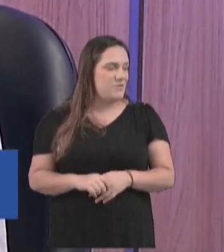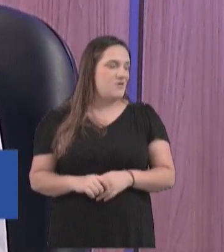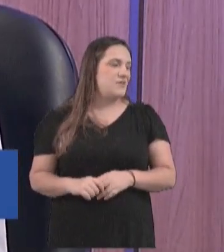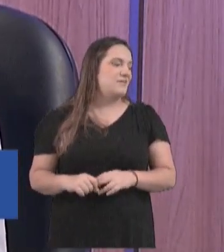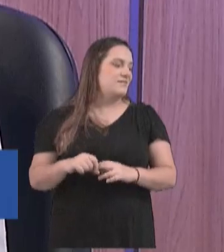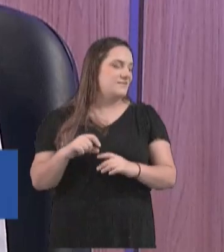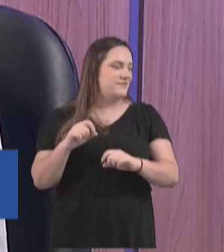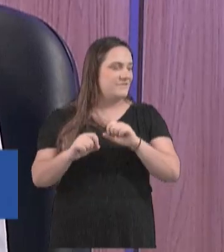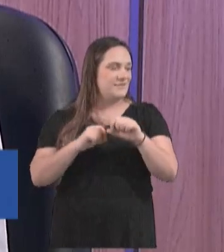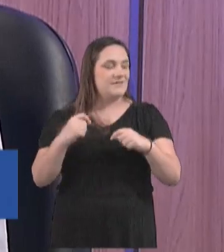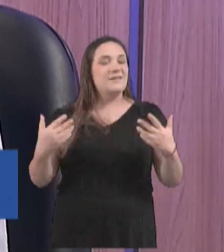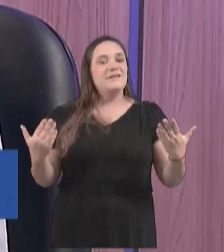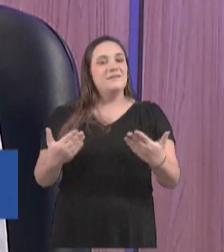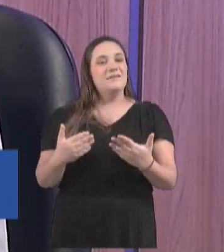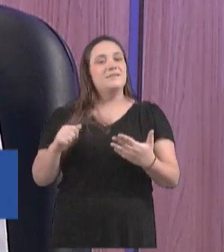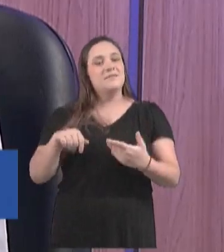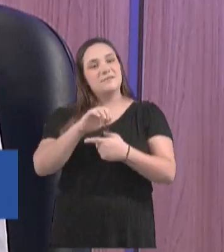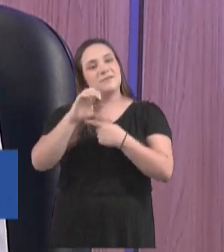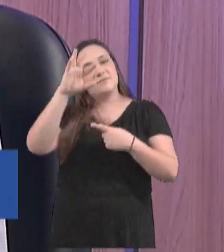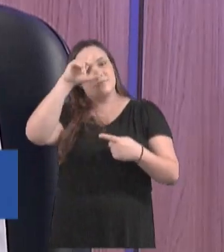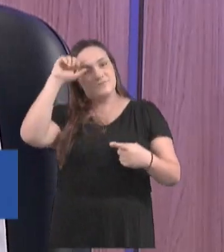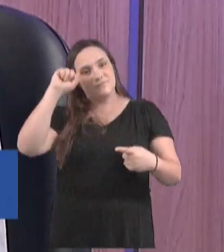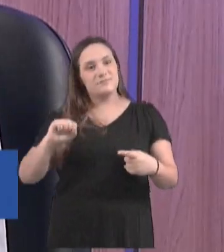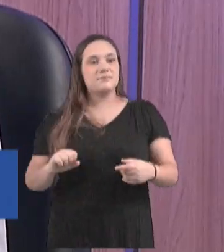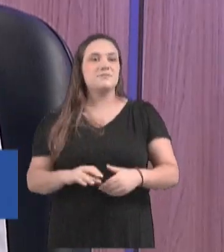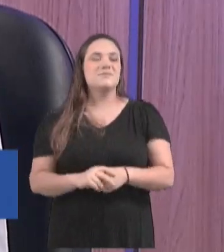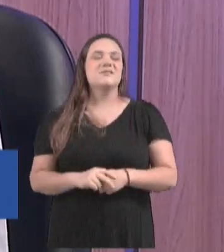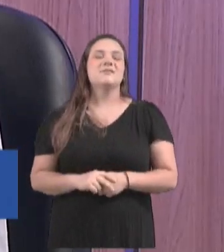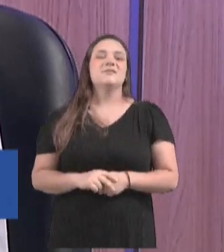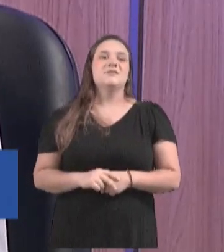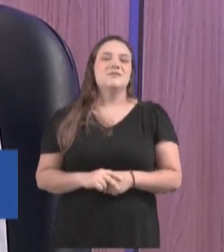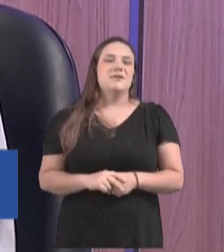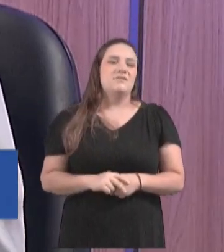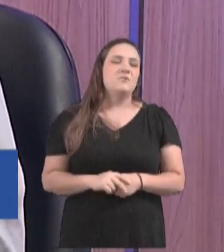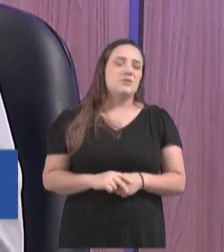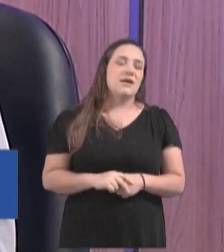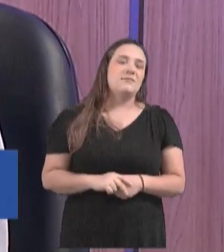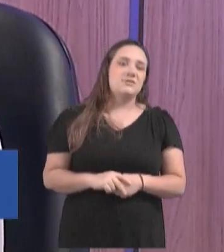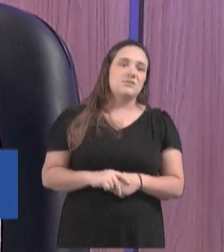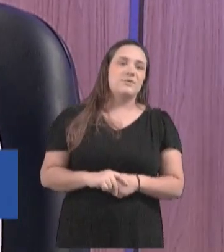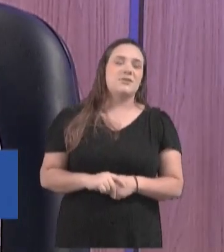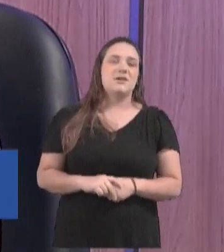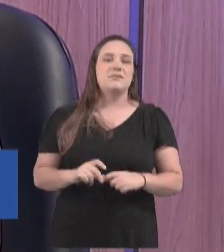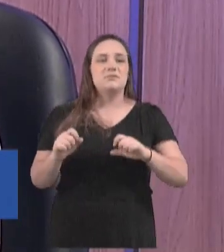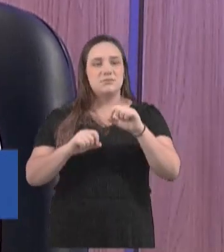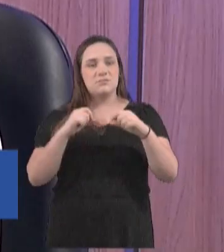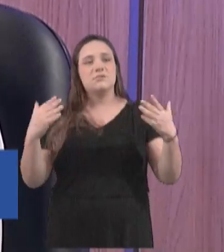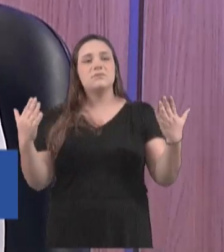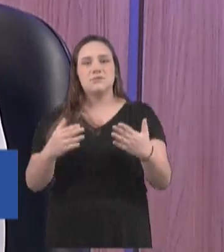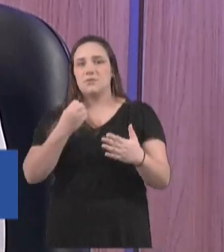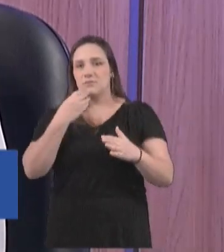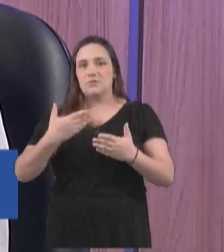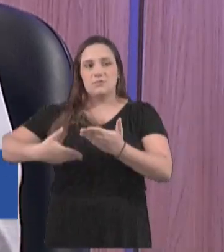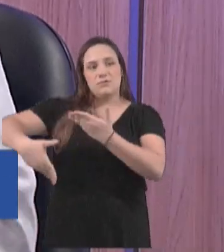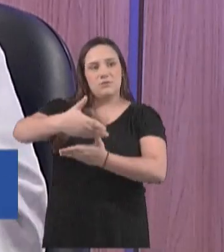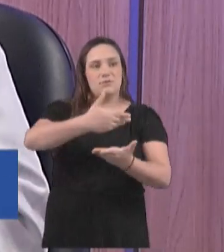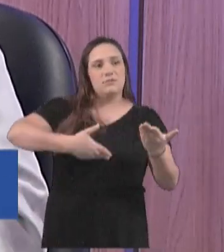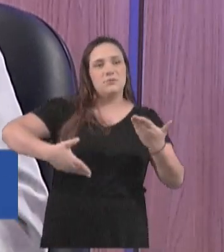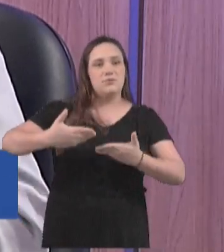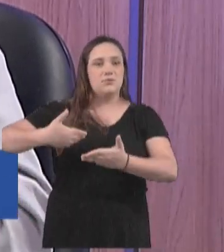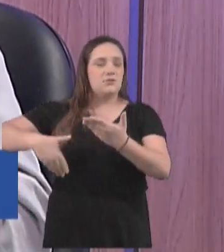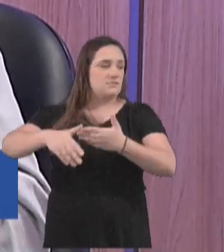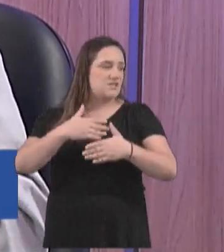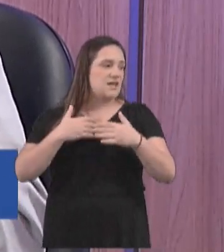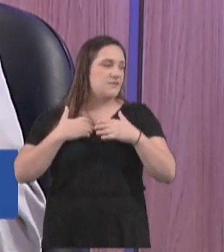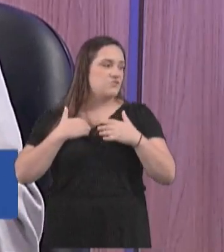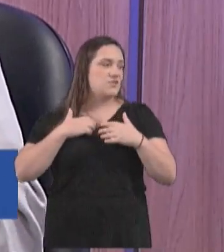gente está alcançando aqui em Mato Grosso do Sul com relação a essa boa convivência